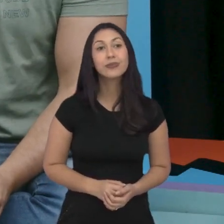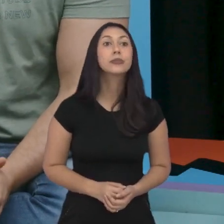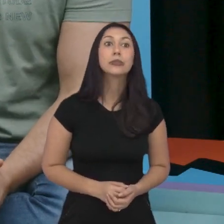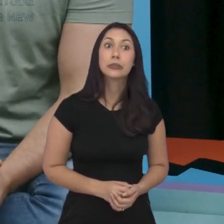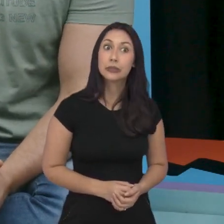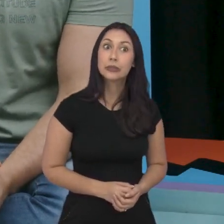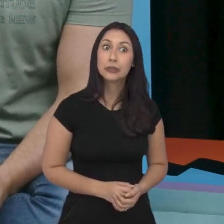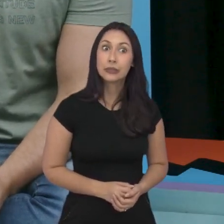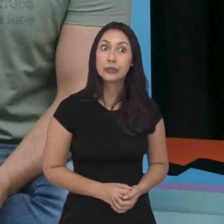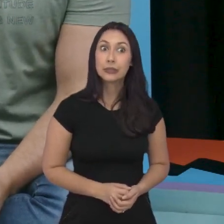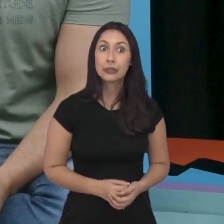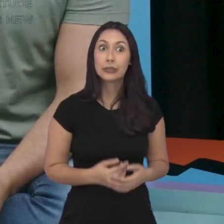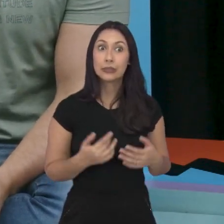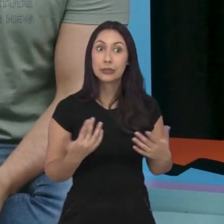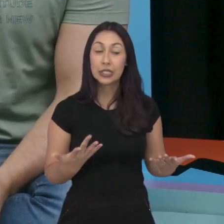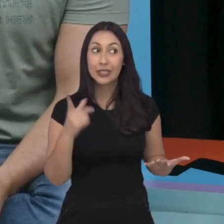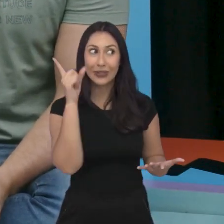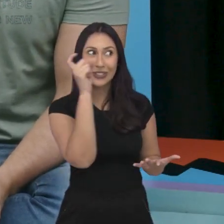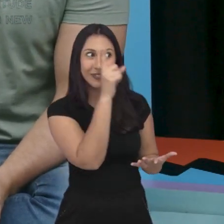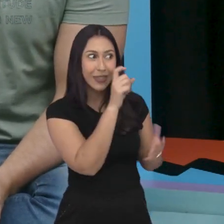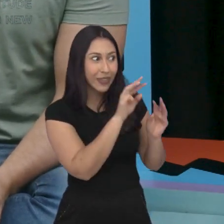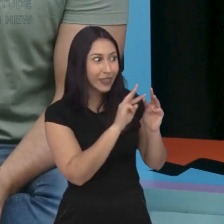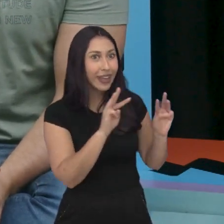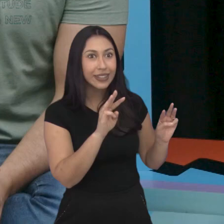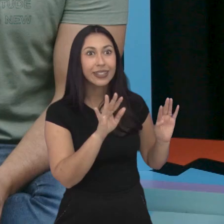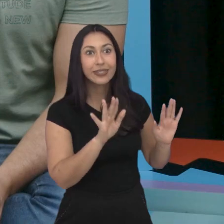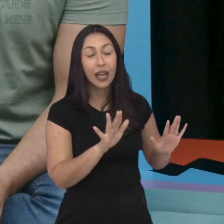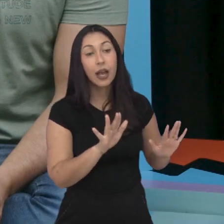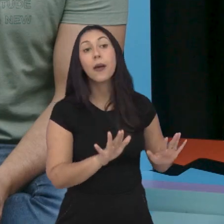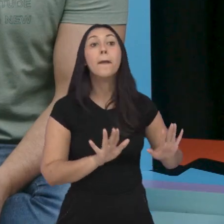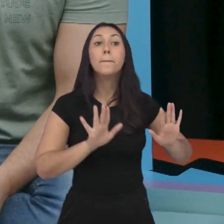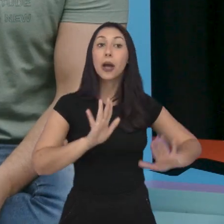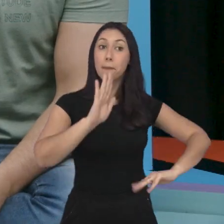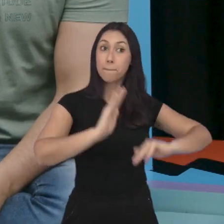@sjc.sp.gov.br. Difícil esse site, né, Thiago? Então, as